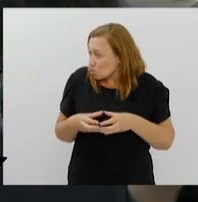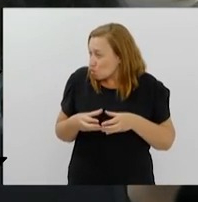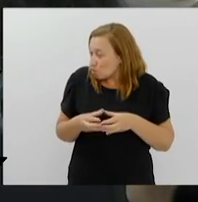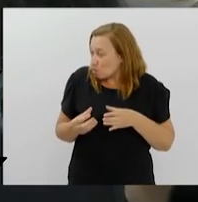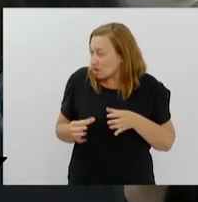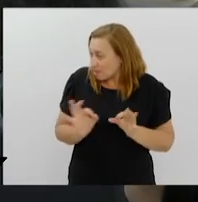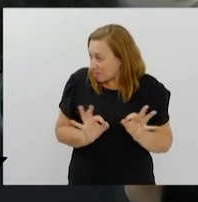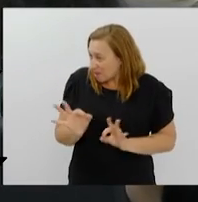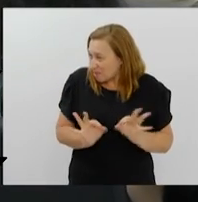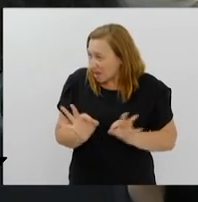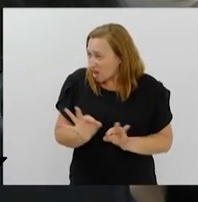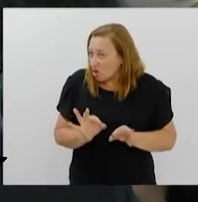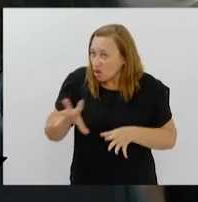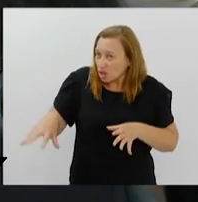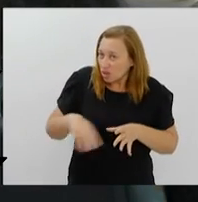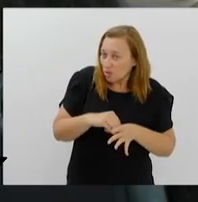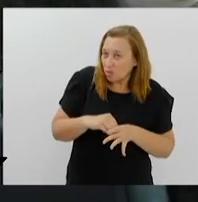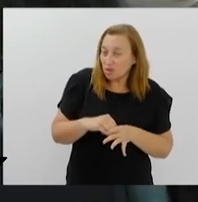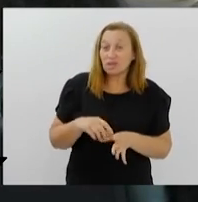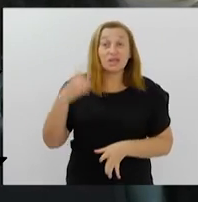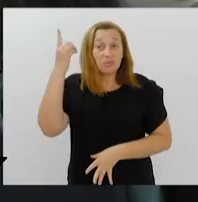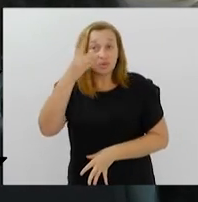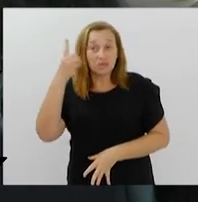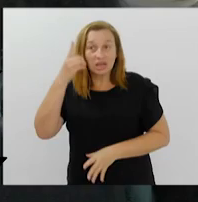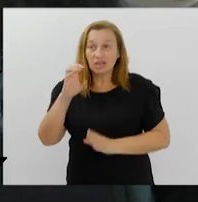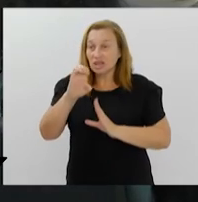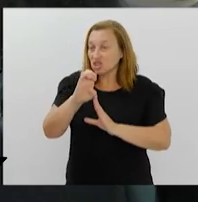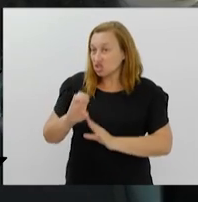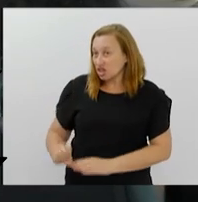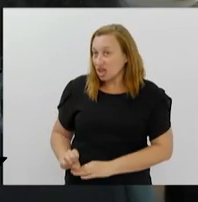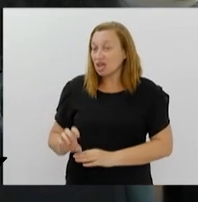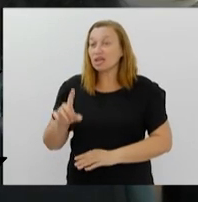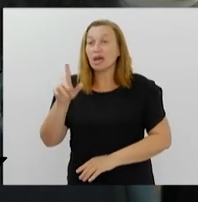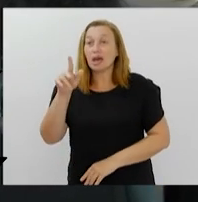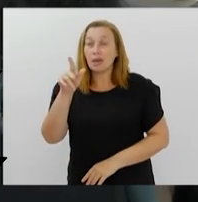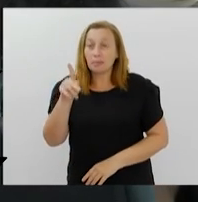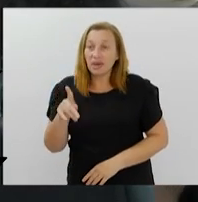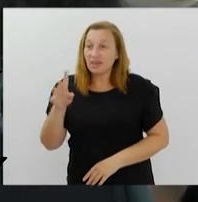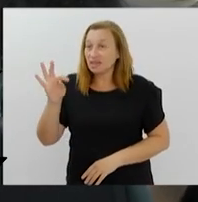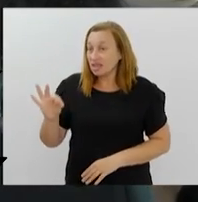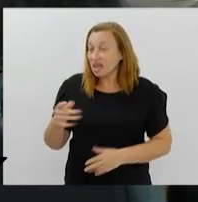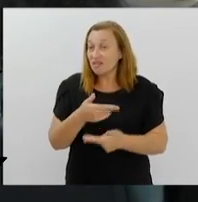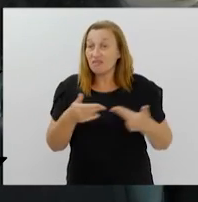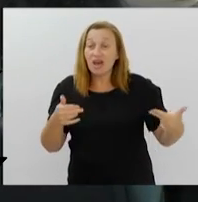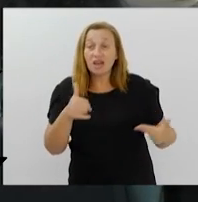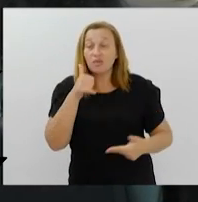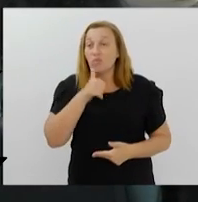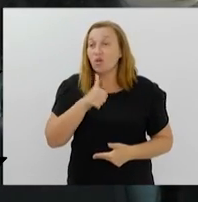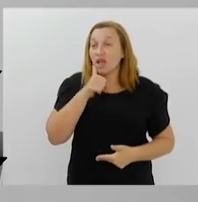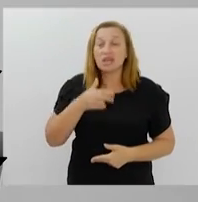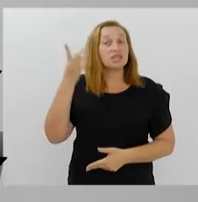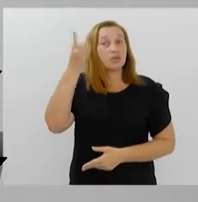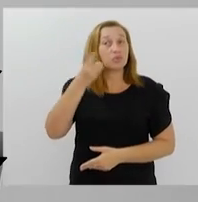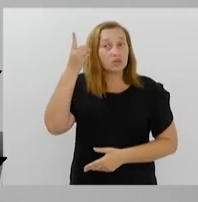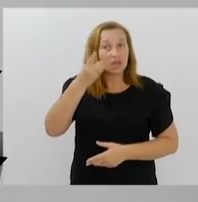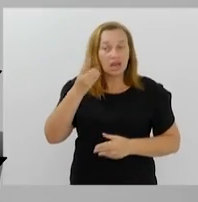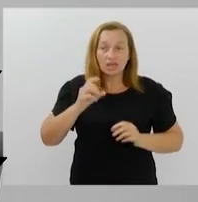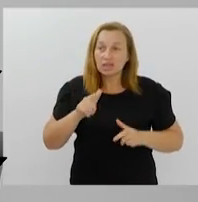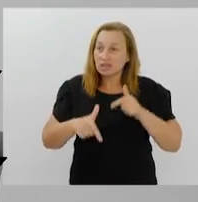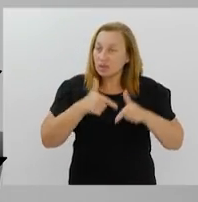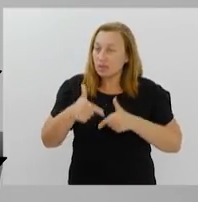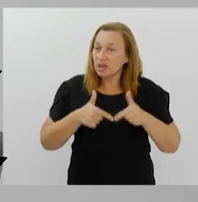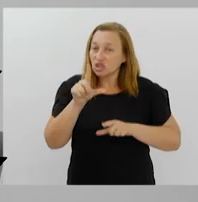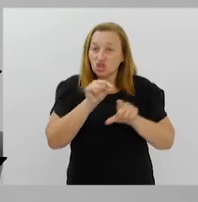montou que inclui deputados da esquerda deputada do PT deputadas muitas deputadas mulheres atuantes e que foi um time